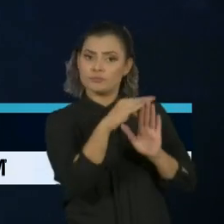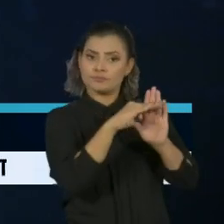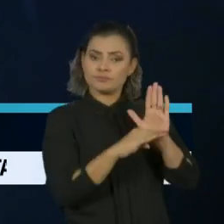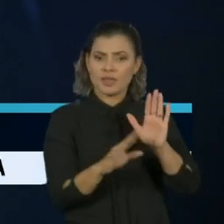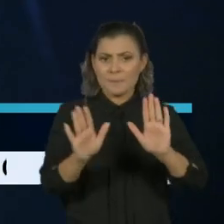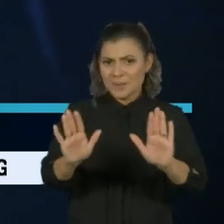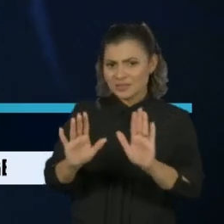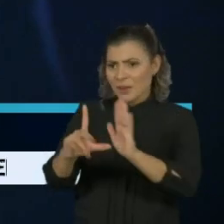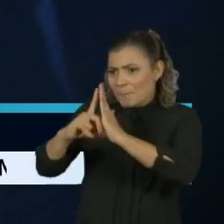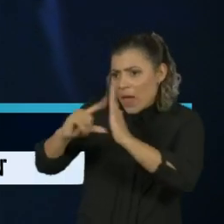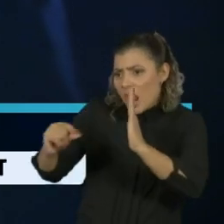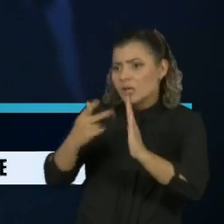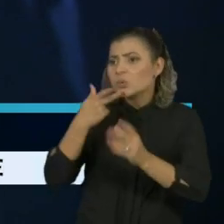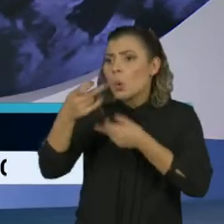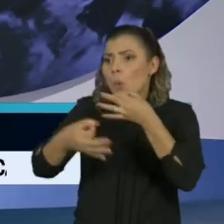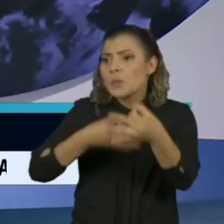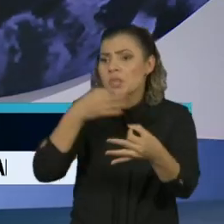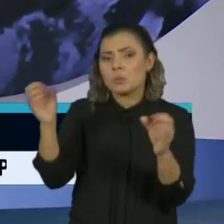disse que não irá se manifestar